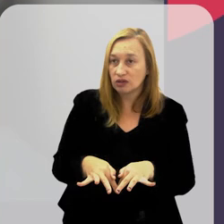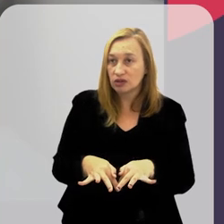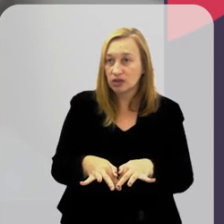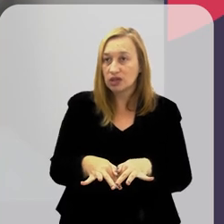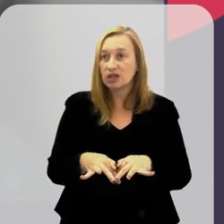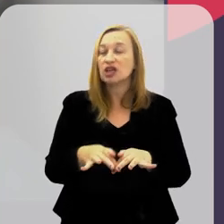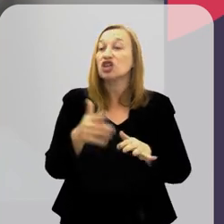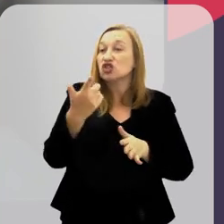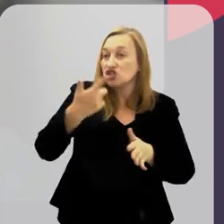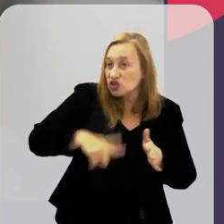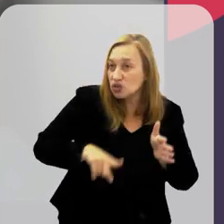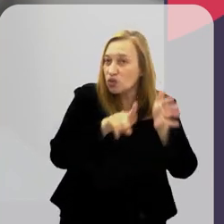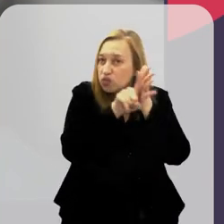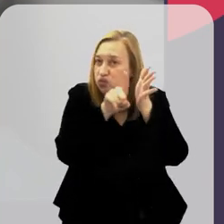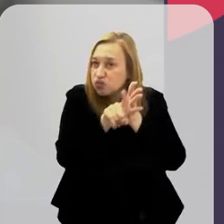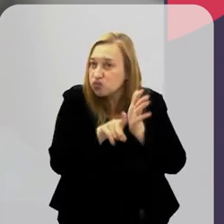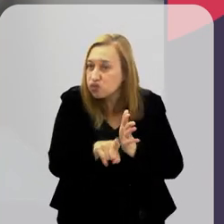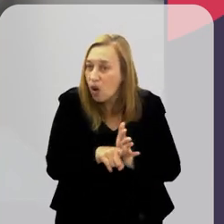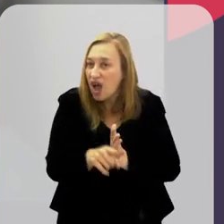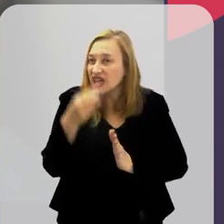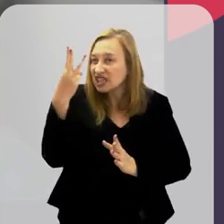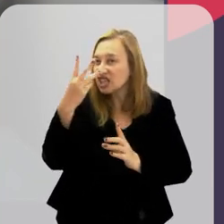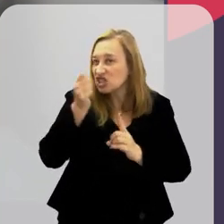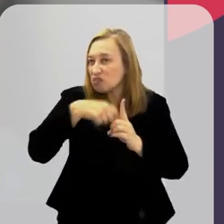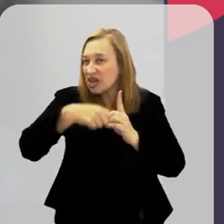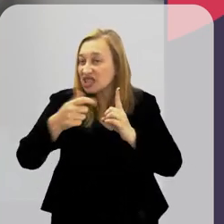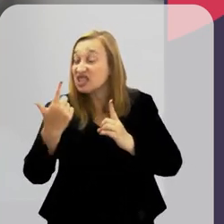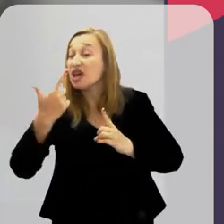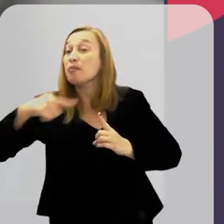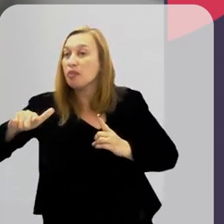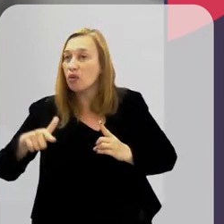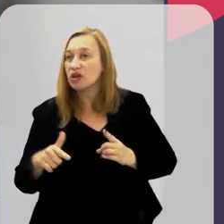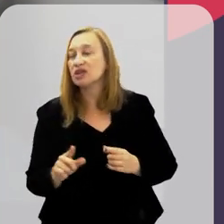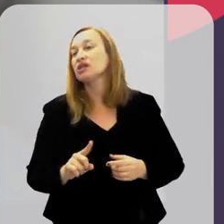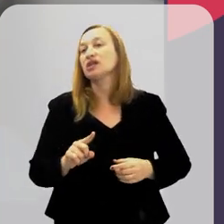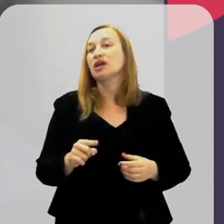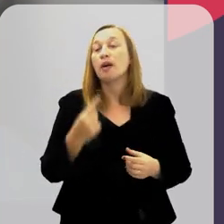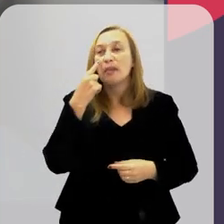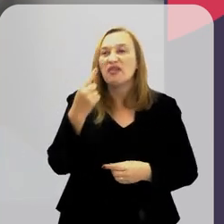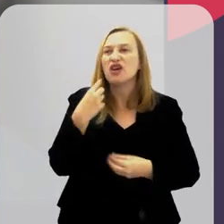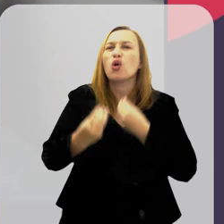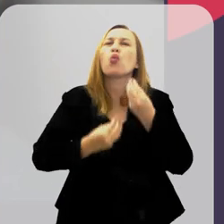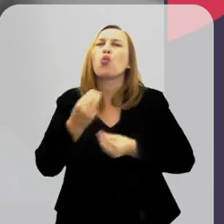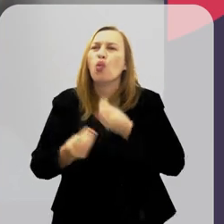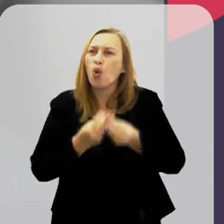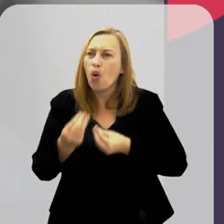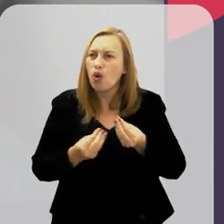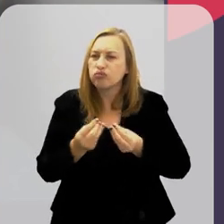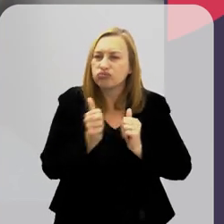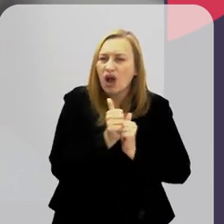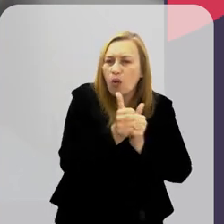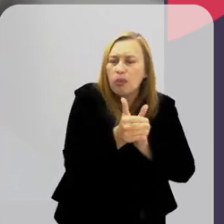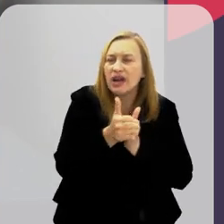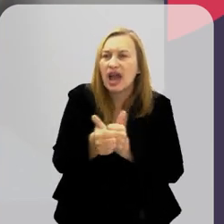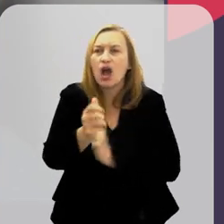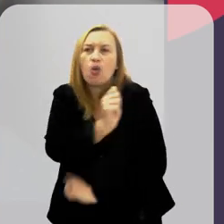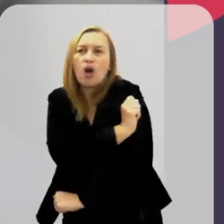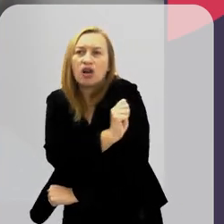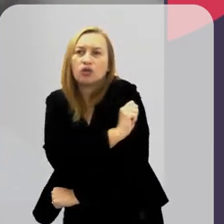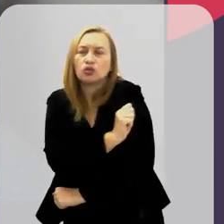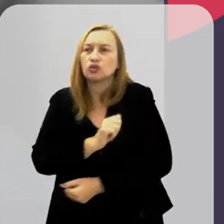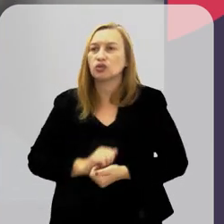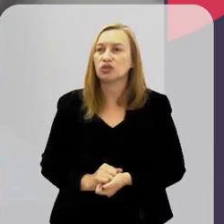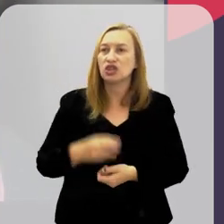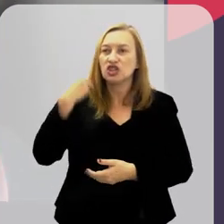follow-up, a gente aplicou de novo a escala, que foram 3 meses depois, quase 4 no Cefet, para ver como é que estava, né, acompanhar